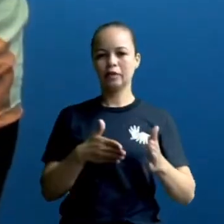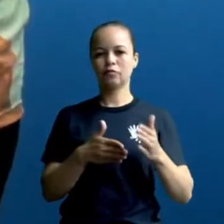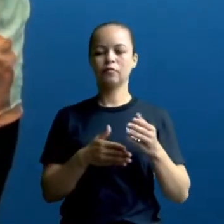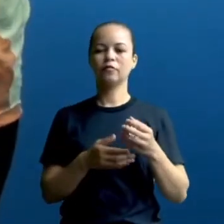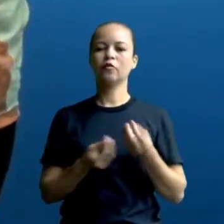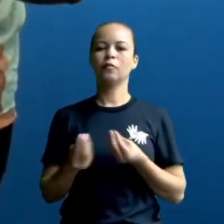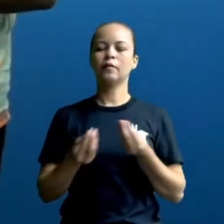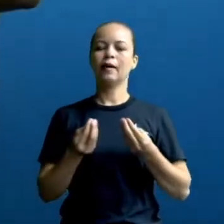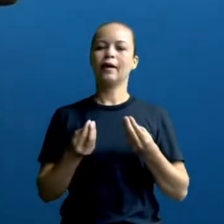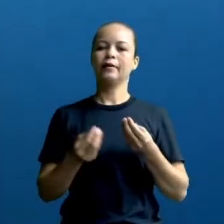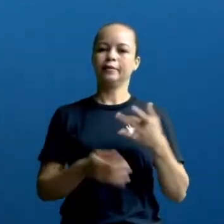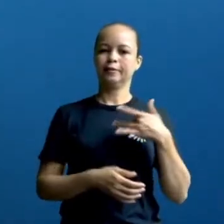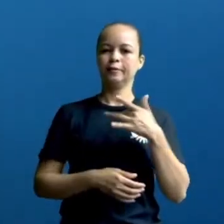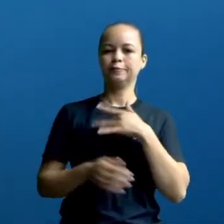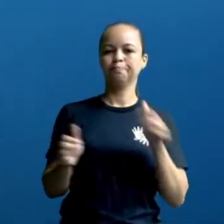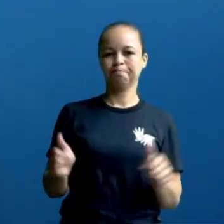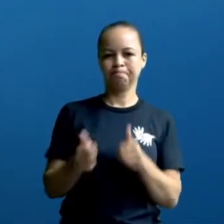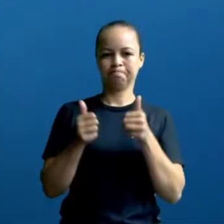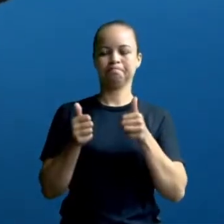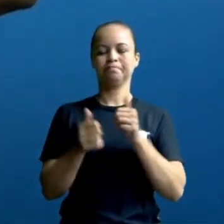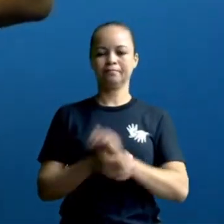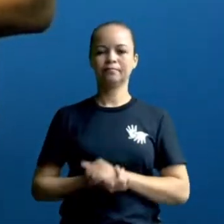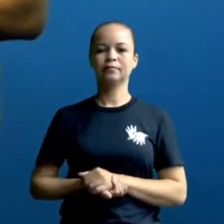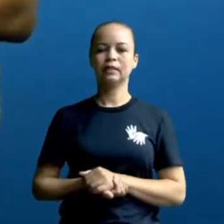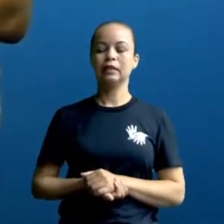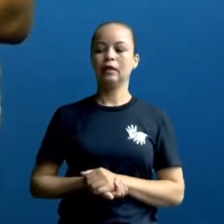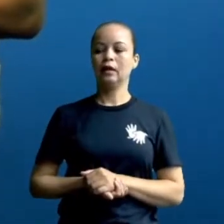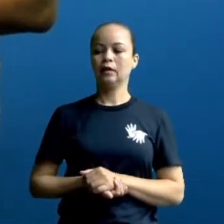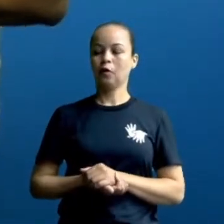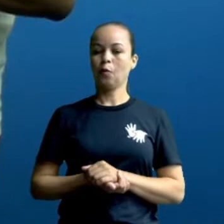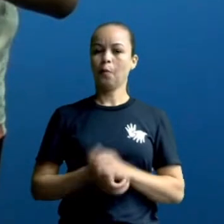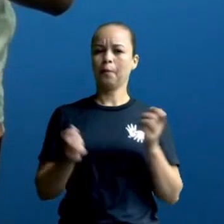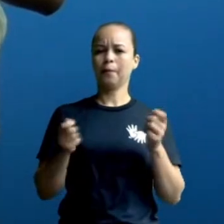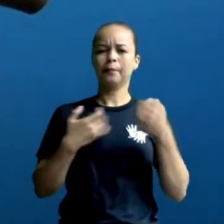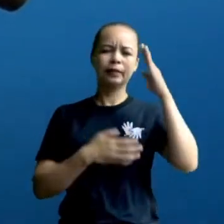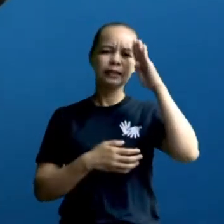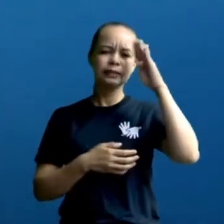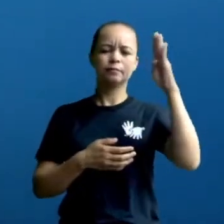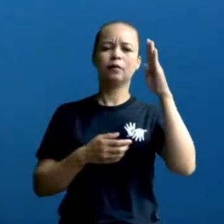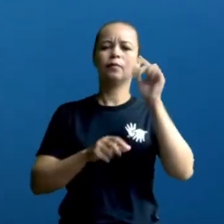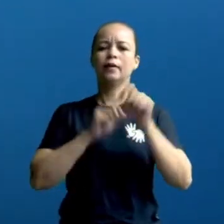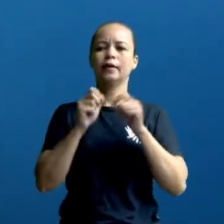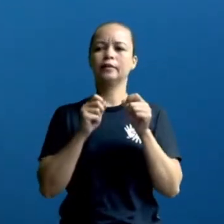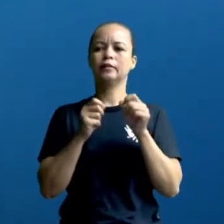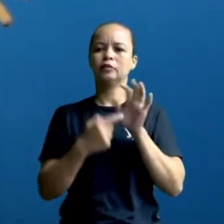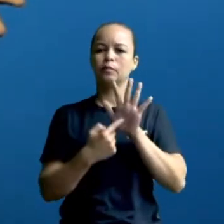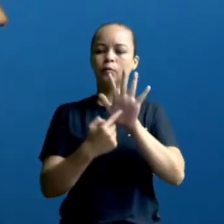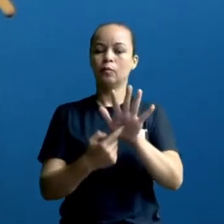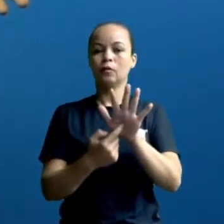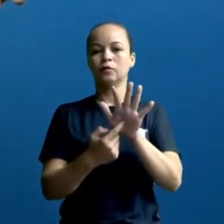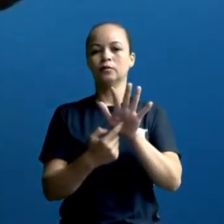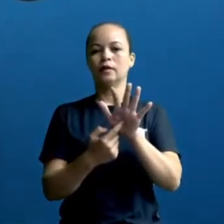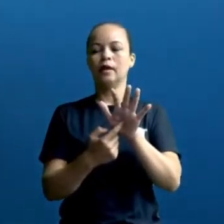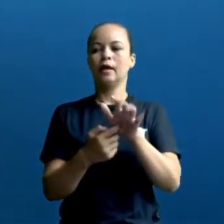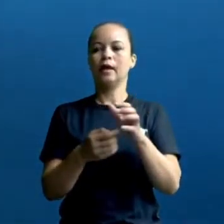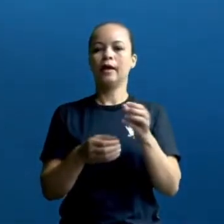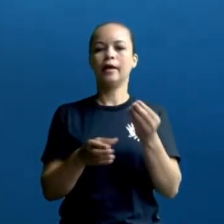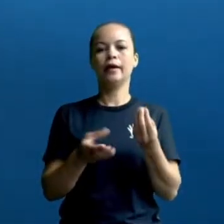mais saudável. E aí, como a gente falou, a gente vai dar destaque principalmente aos chamados externos